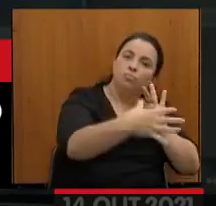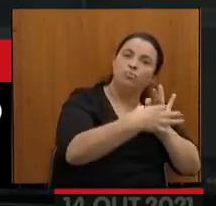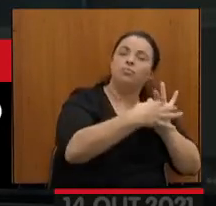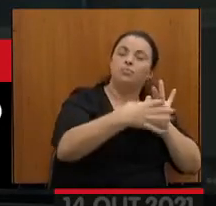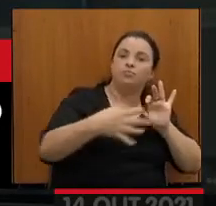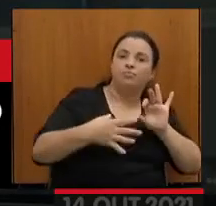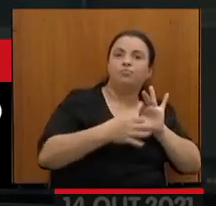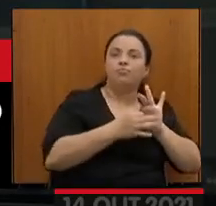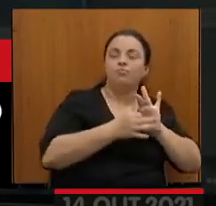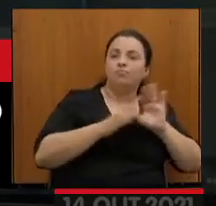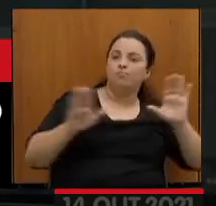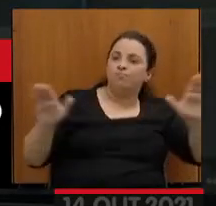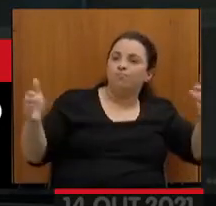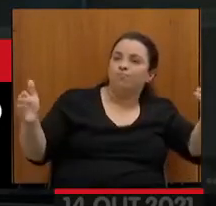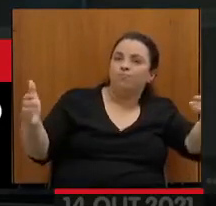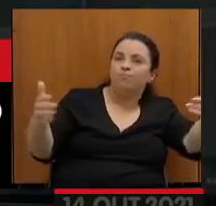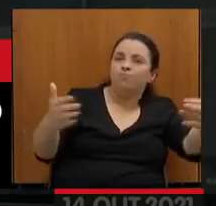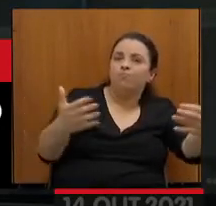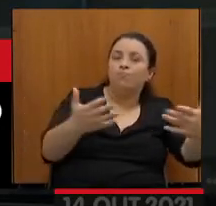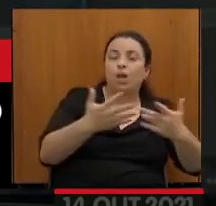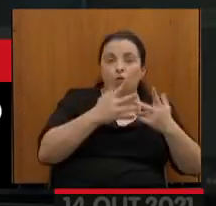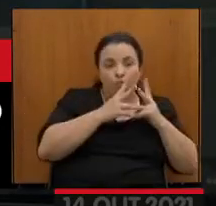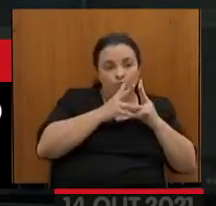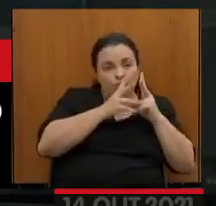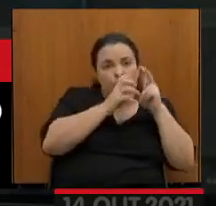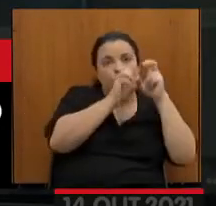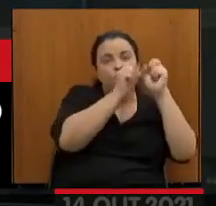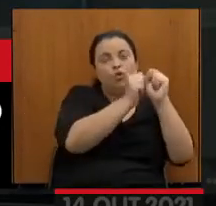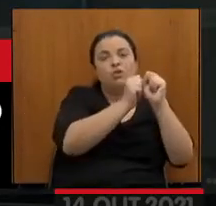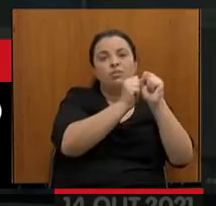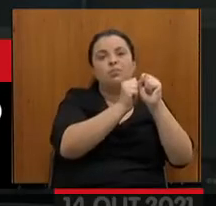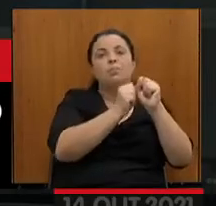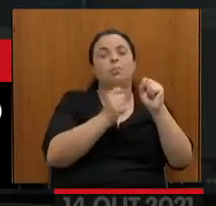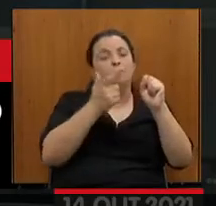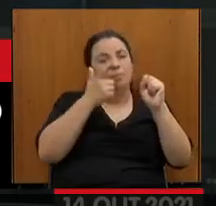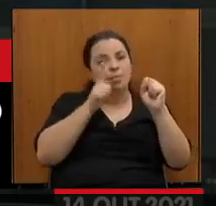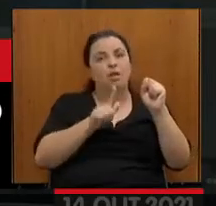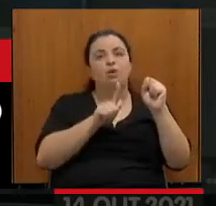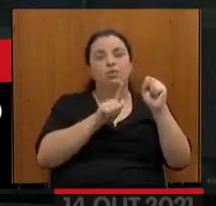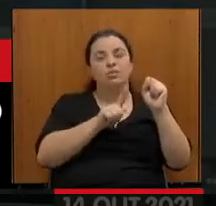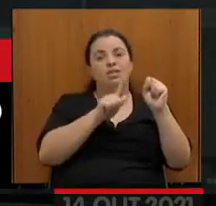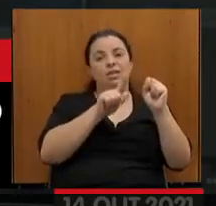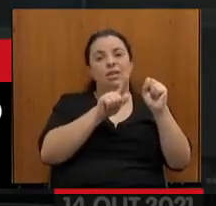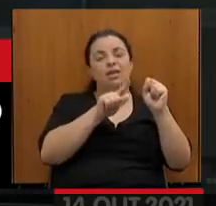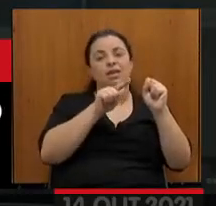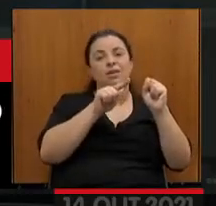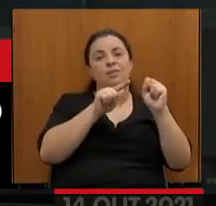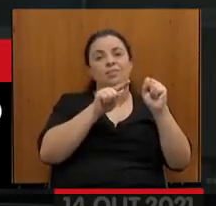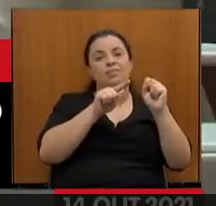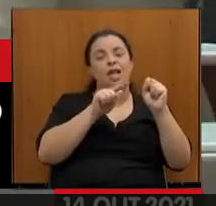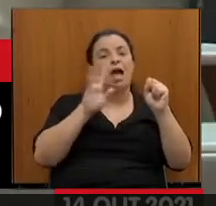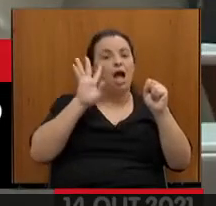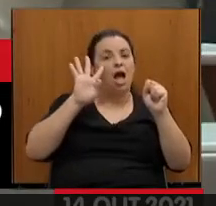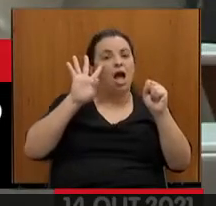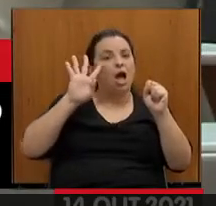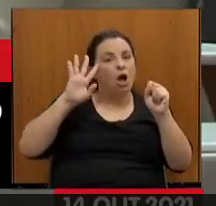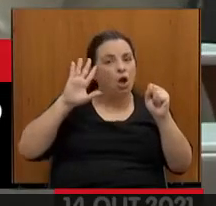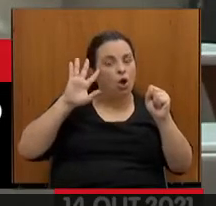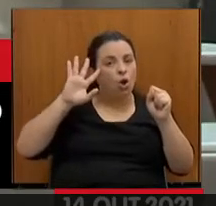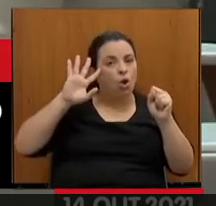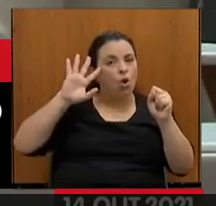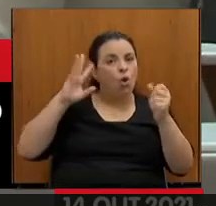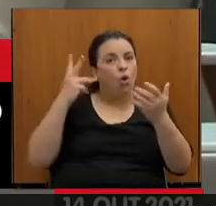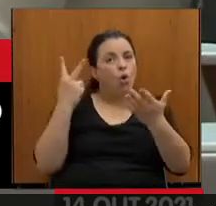um catalisador de forças para formar isso que a gente está chamando de Pacto Mineiro pela Redução